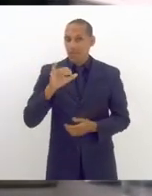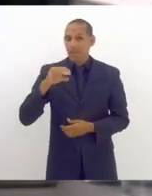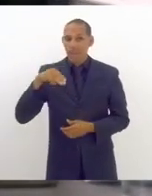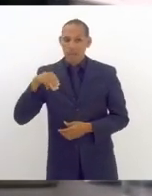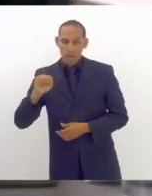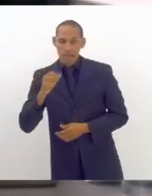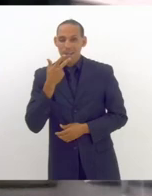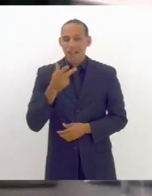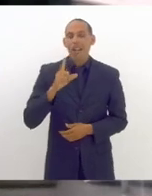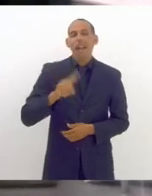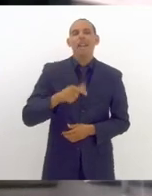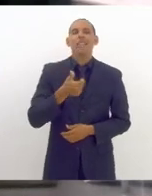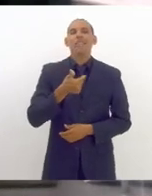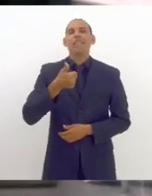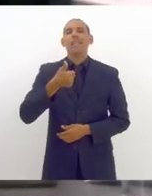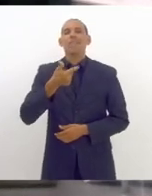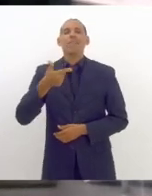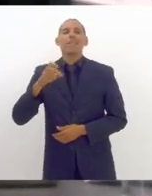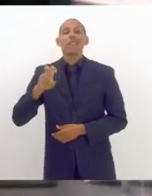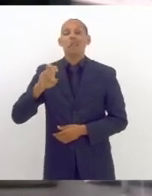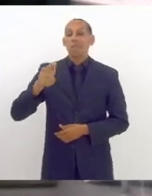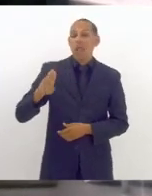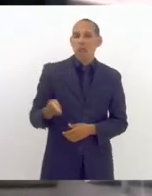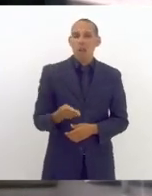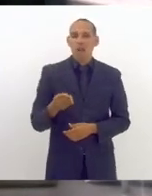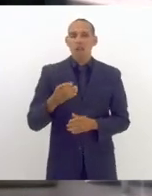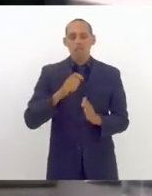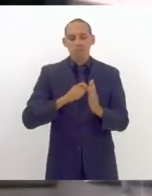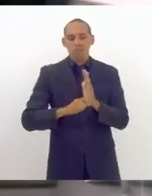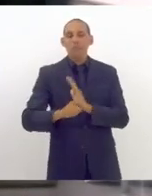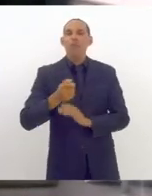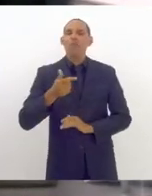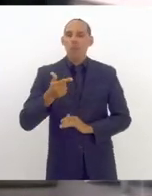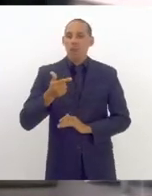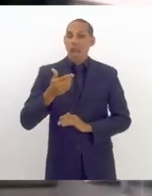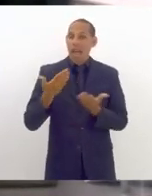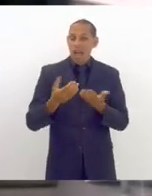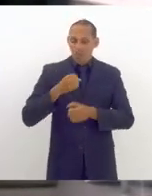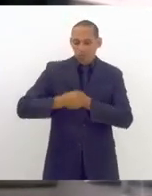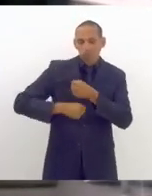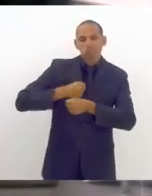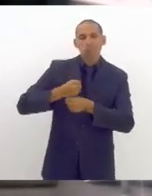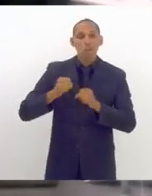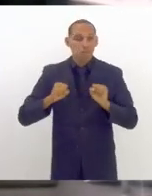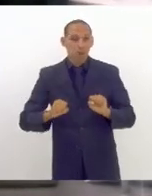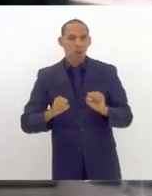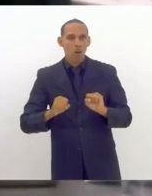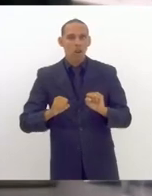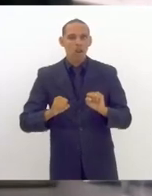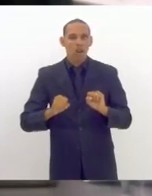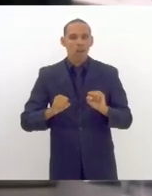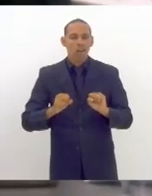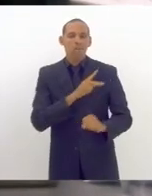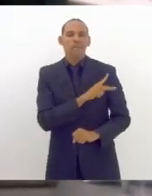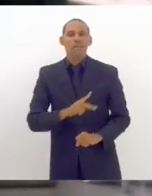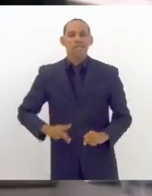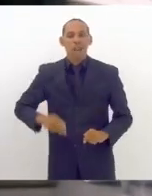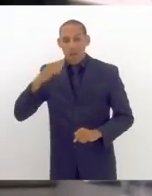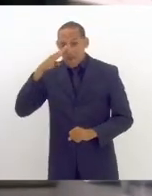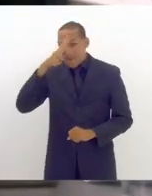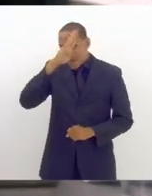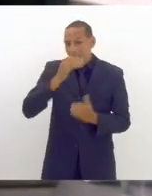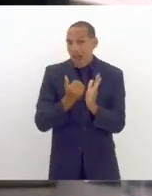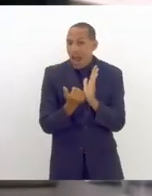falam em 125 bi em 12 meses agora a gente pode virar o ano com presidente bolsonaro estendendo